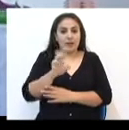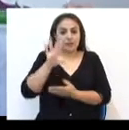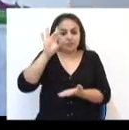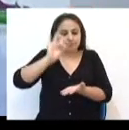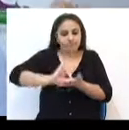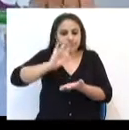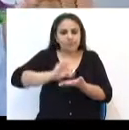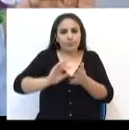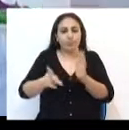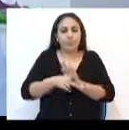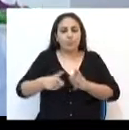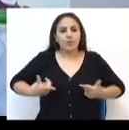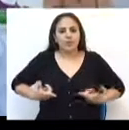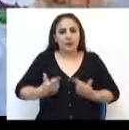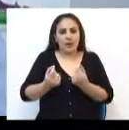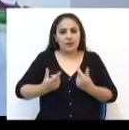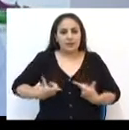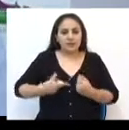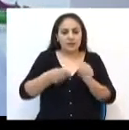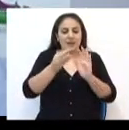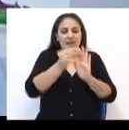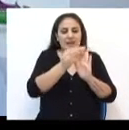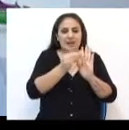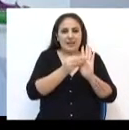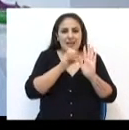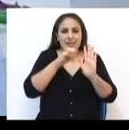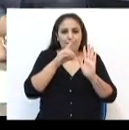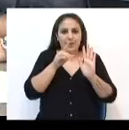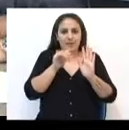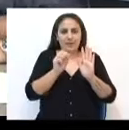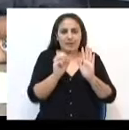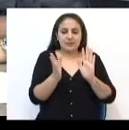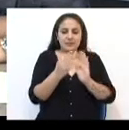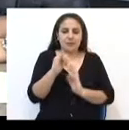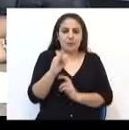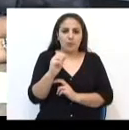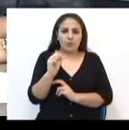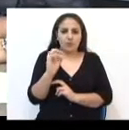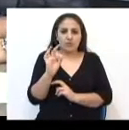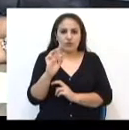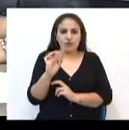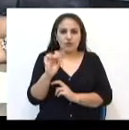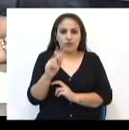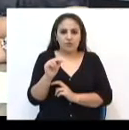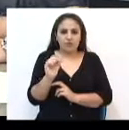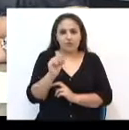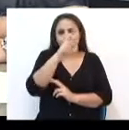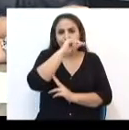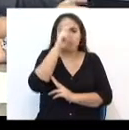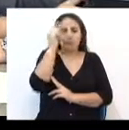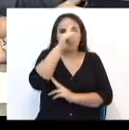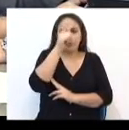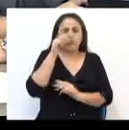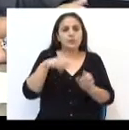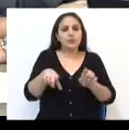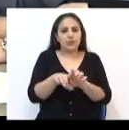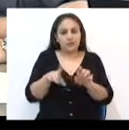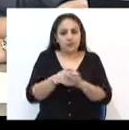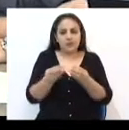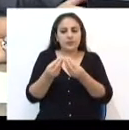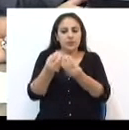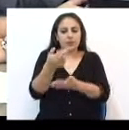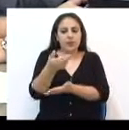para serem gastos em emendas impositivas. O prefeito Luciano Azevedo também